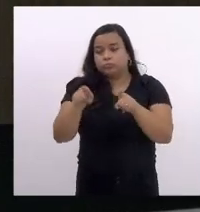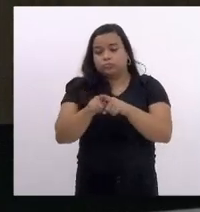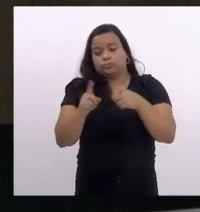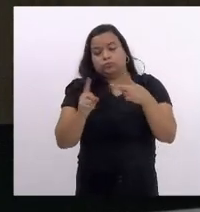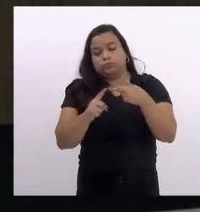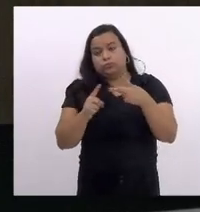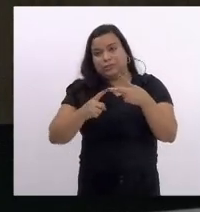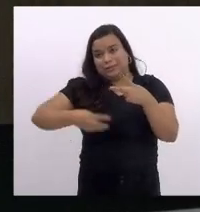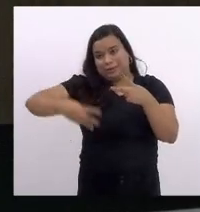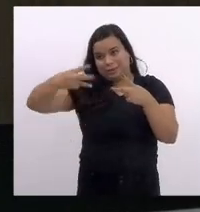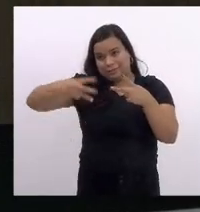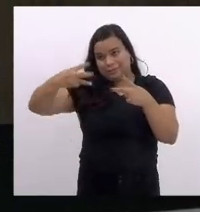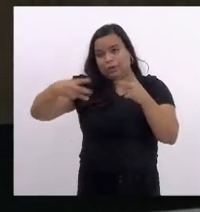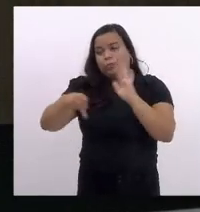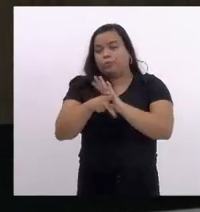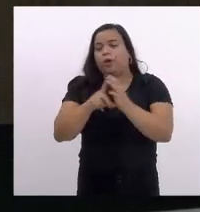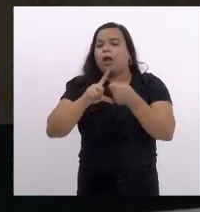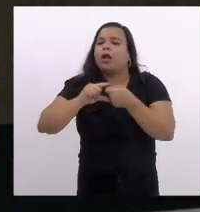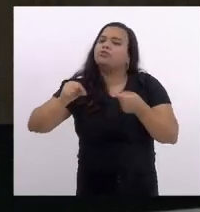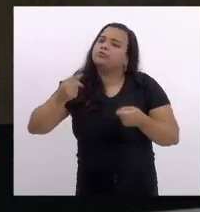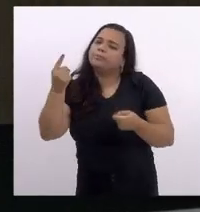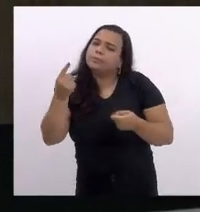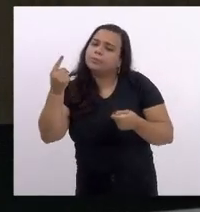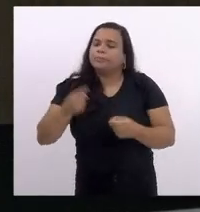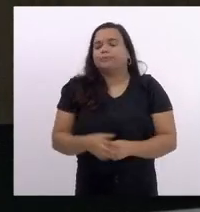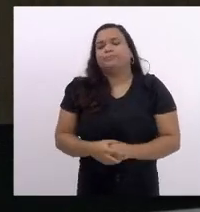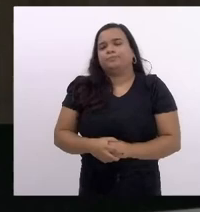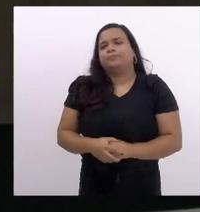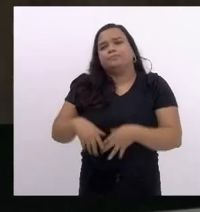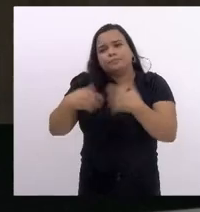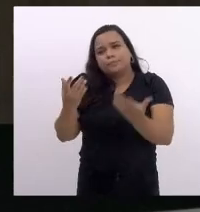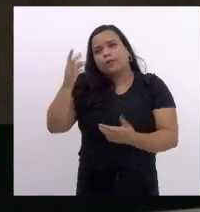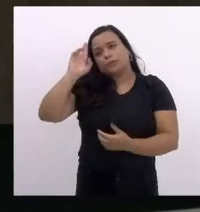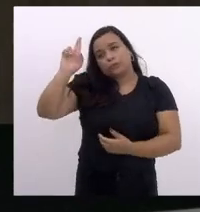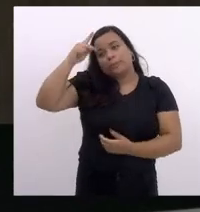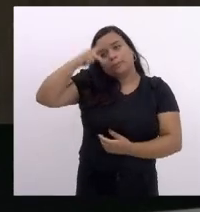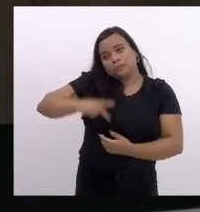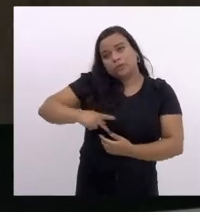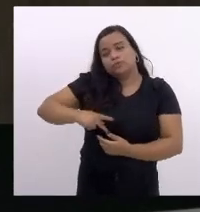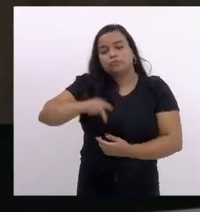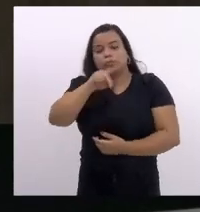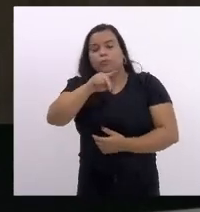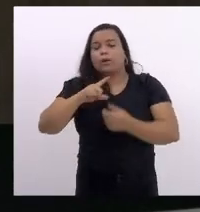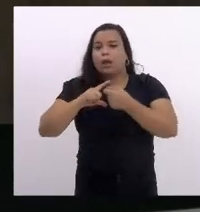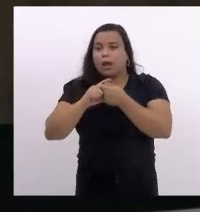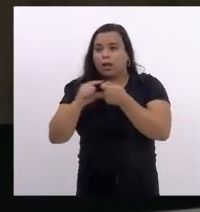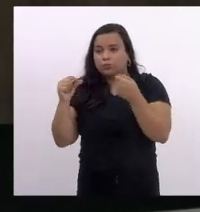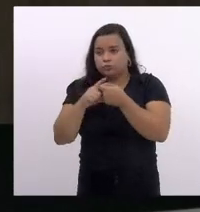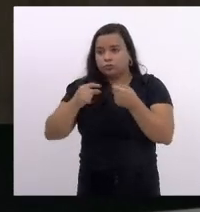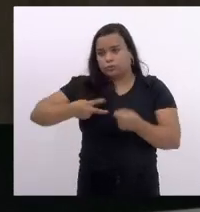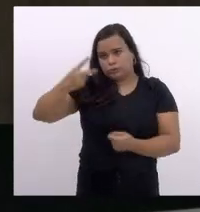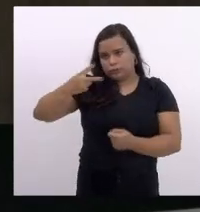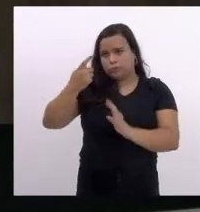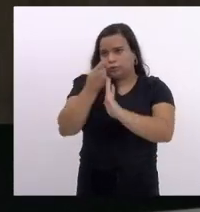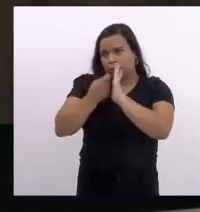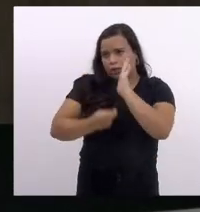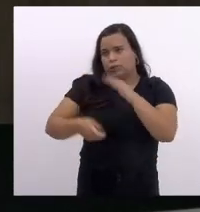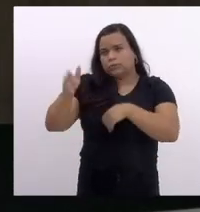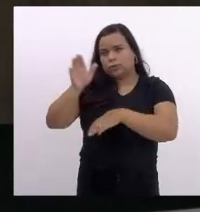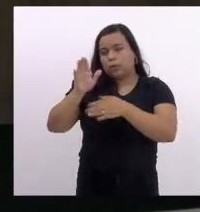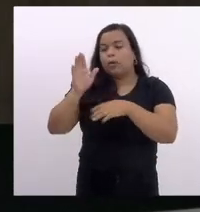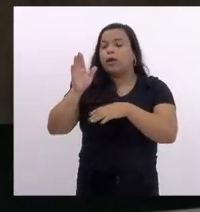do artigo 1º. Senhor presidente, diz o artigo 2º, a redação proposta pelo